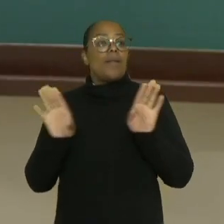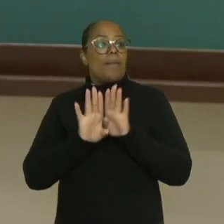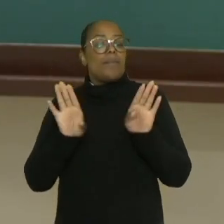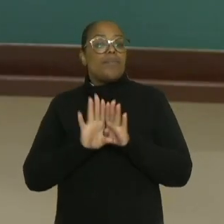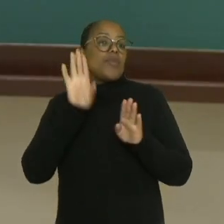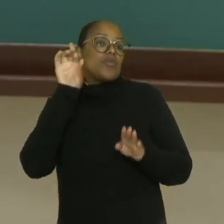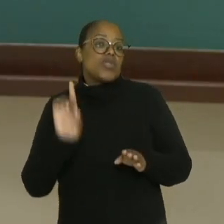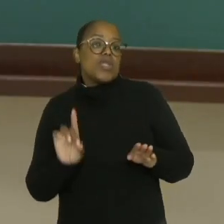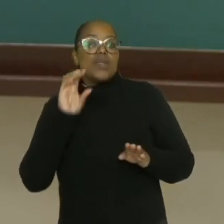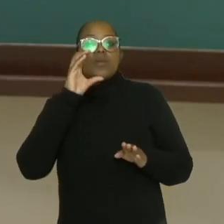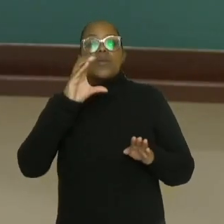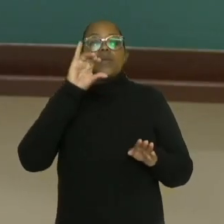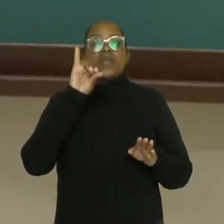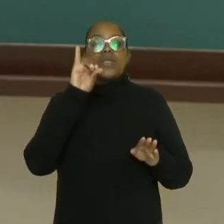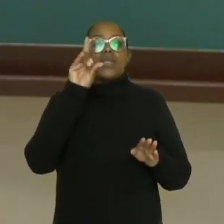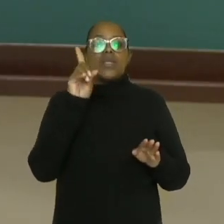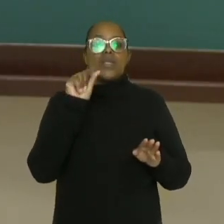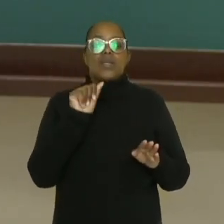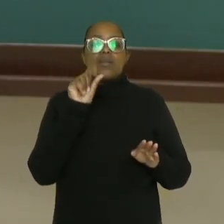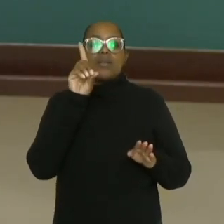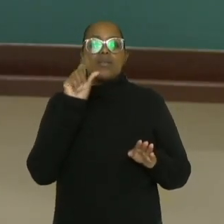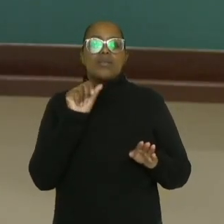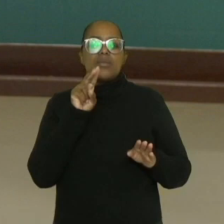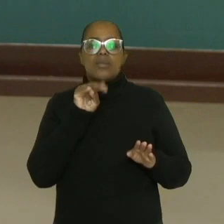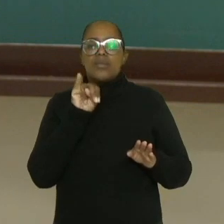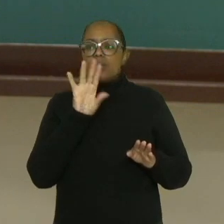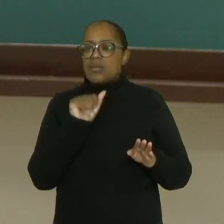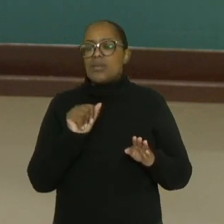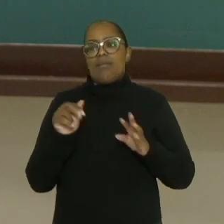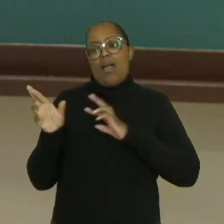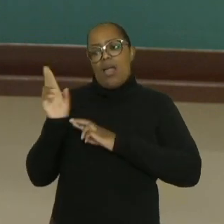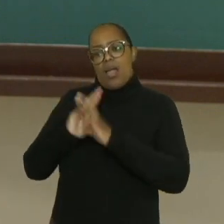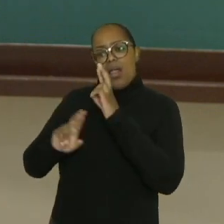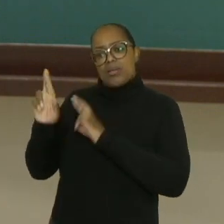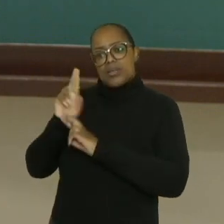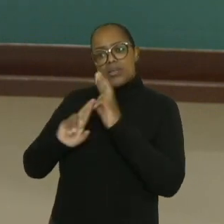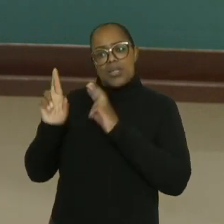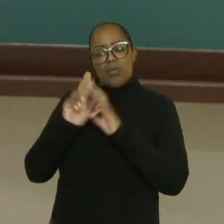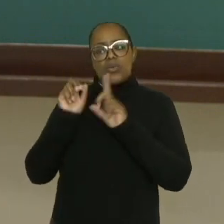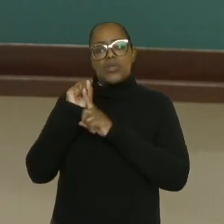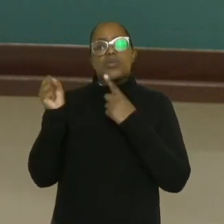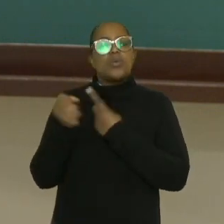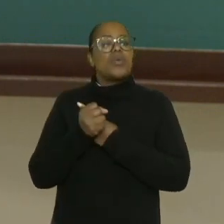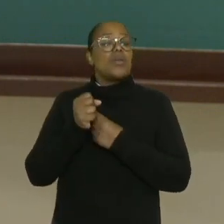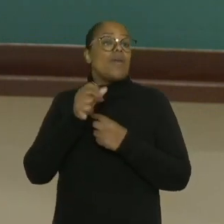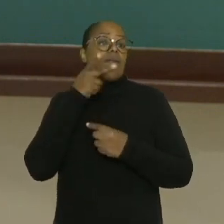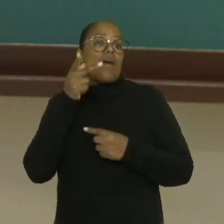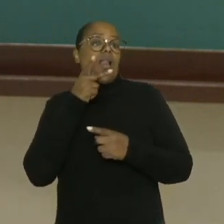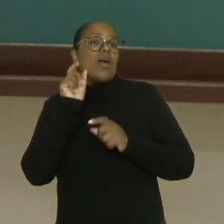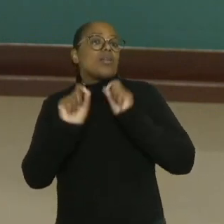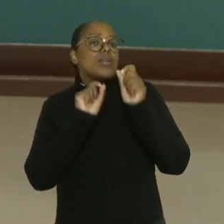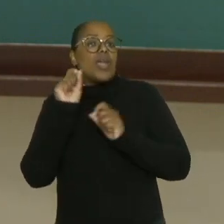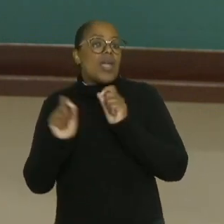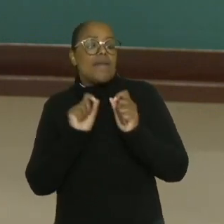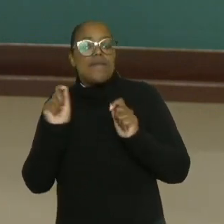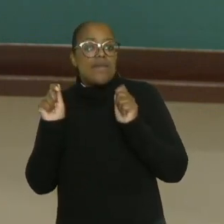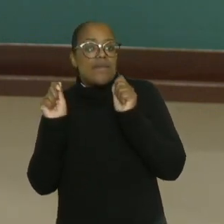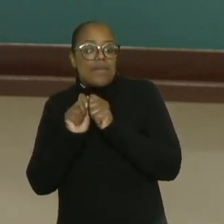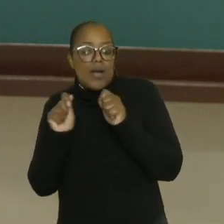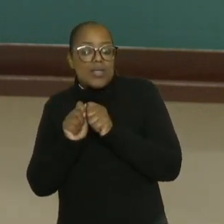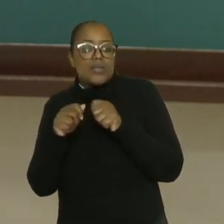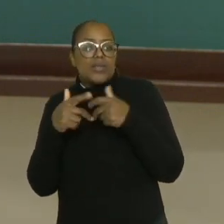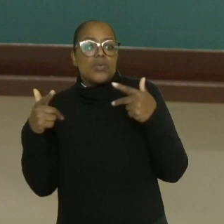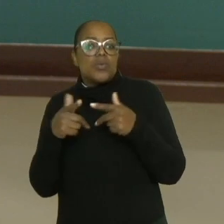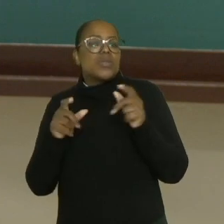cidadania é essas relações sociais organizadas na coletividade que vai definir quem faz parte daquela nação, quem